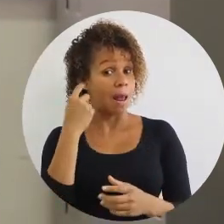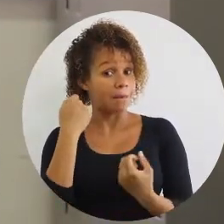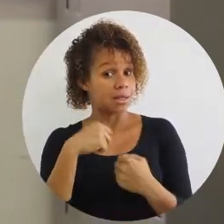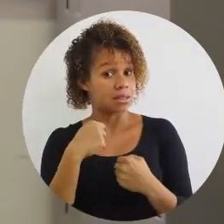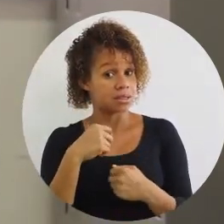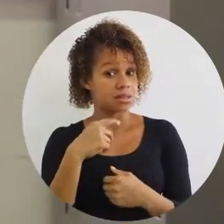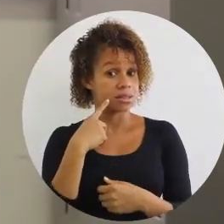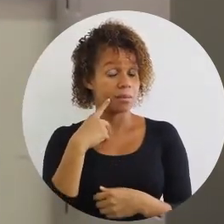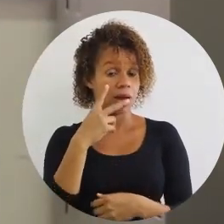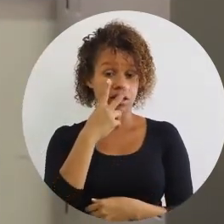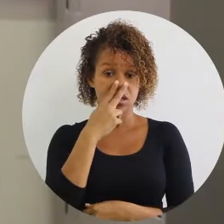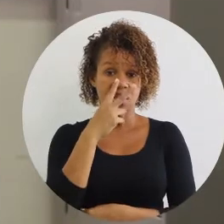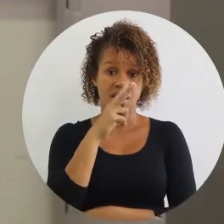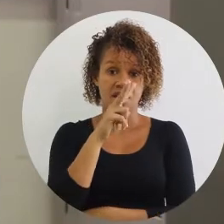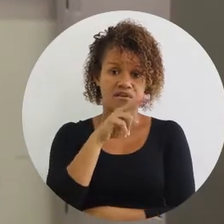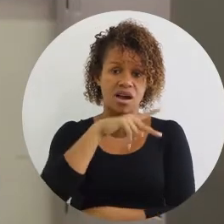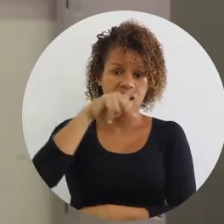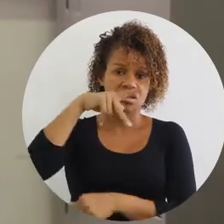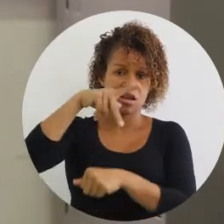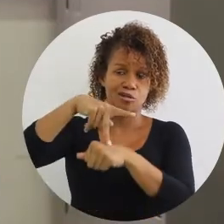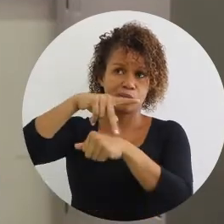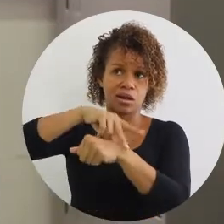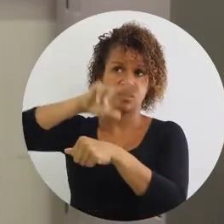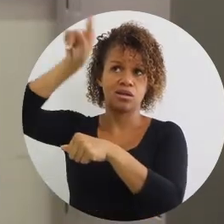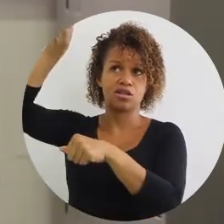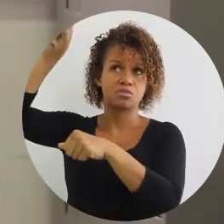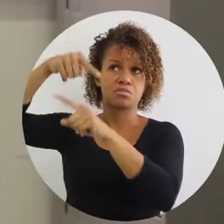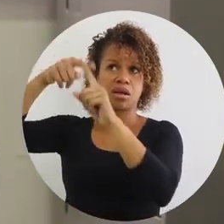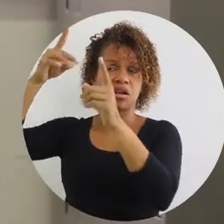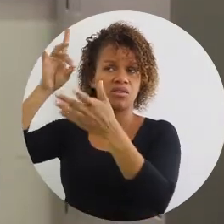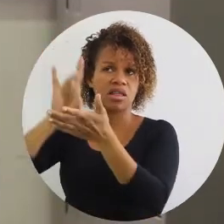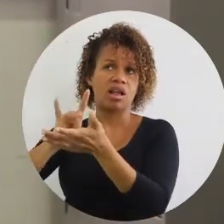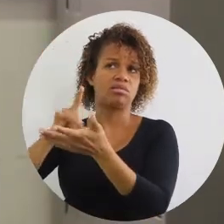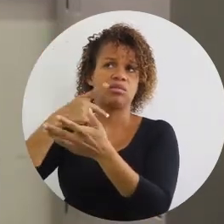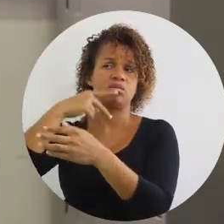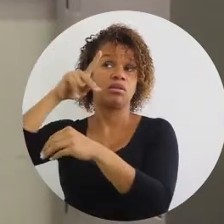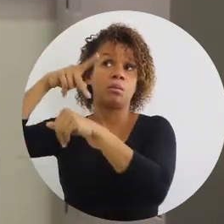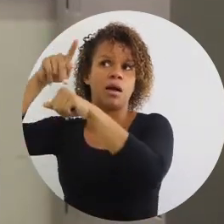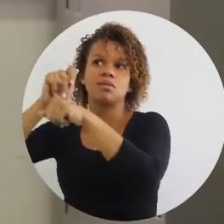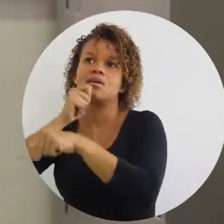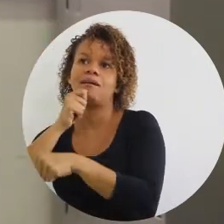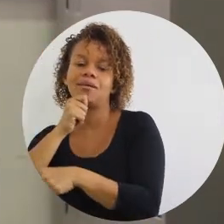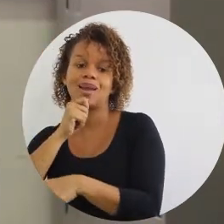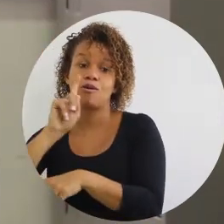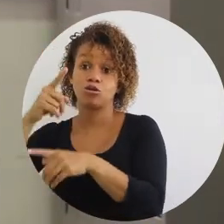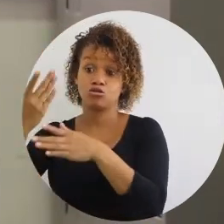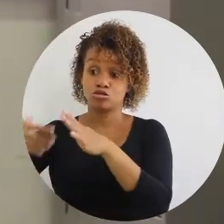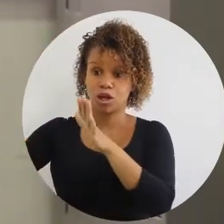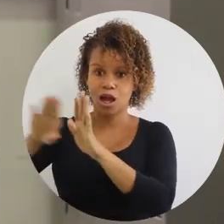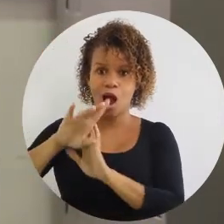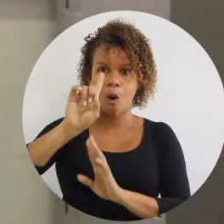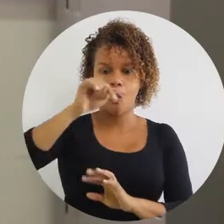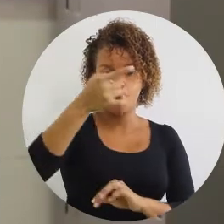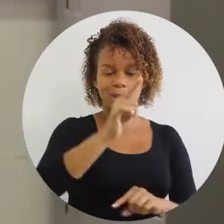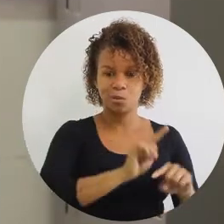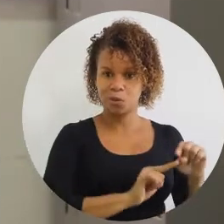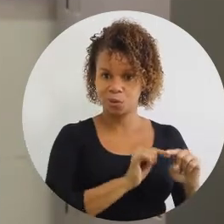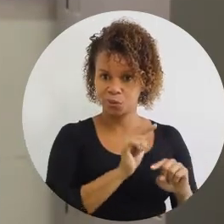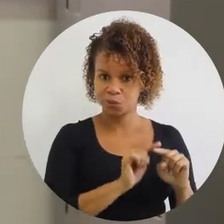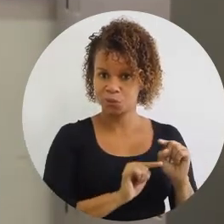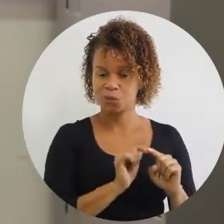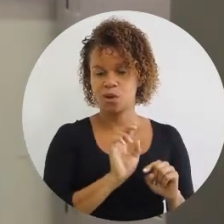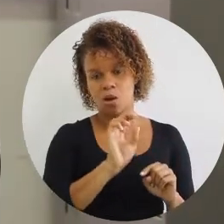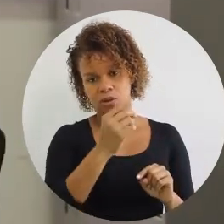vai virtualmente sair do país, mas ela não saiu. Quando chegar o outro produto, né, a